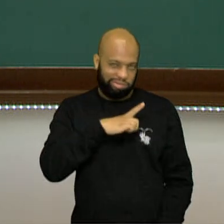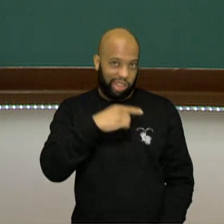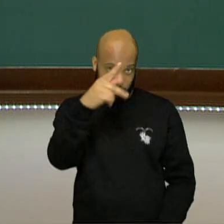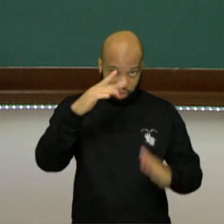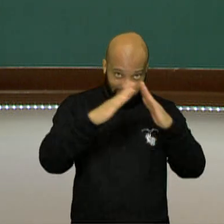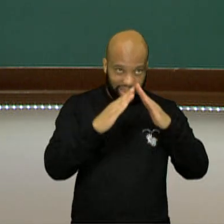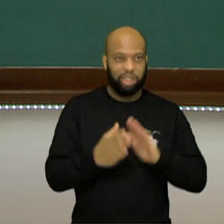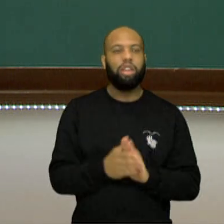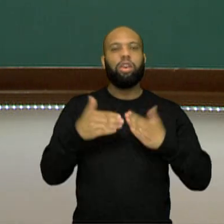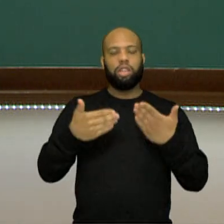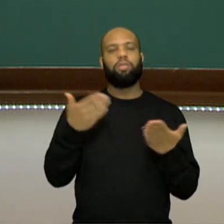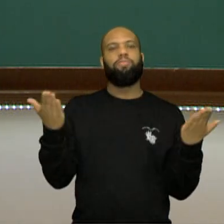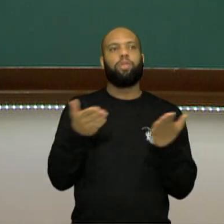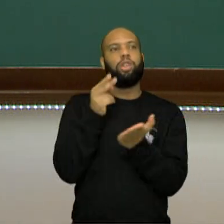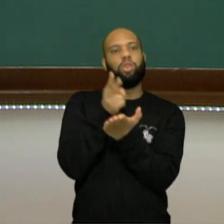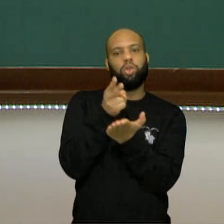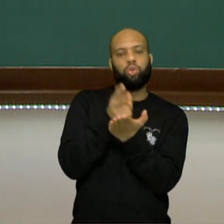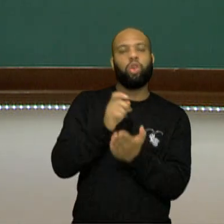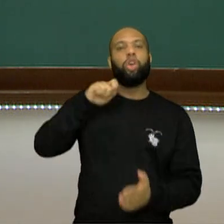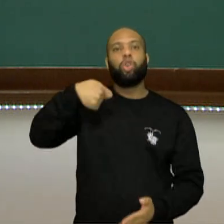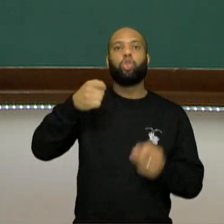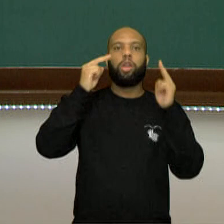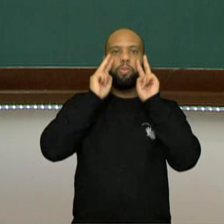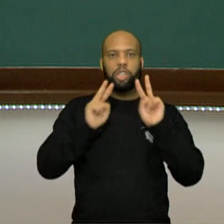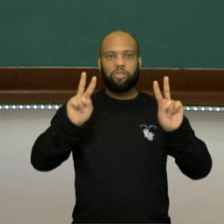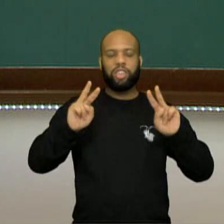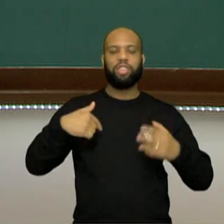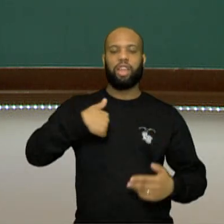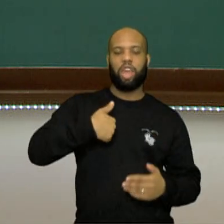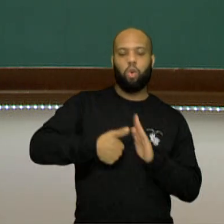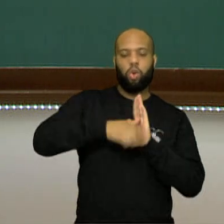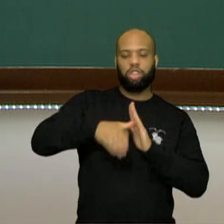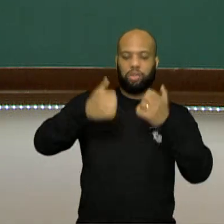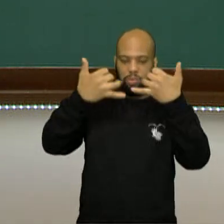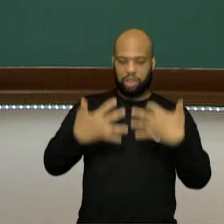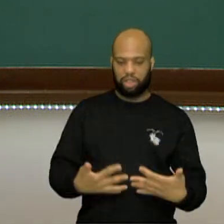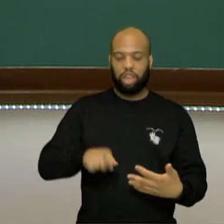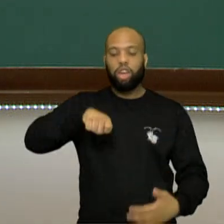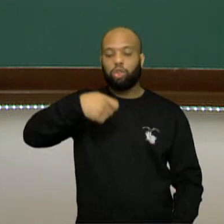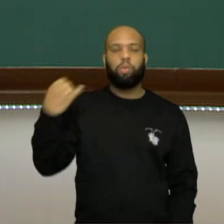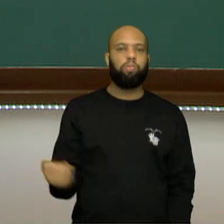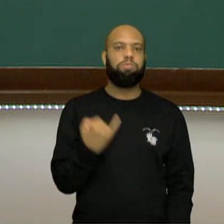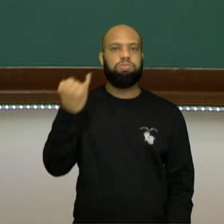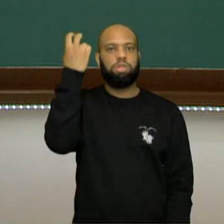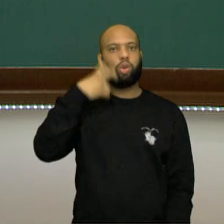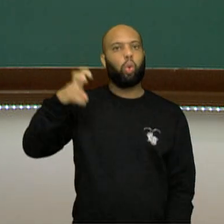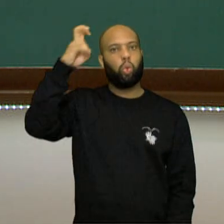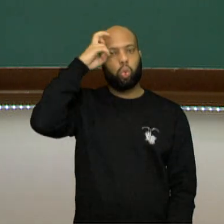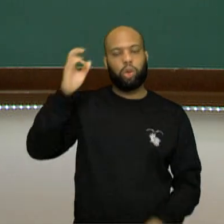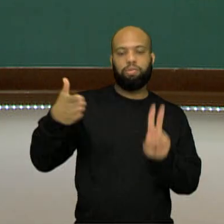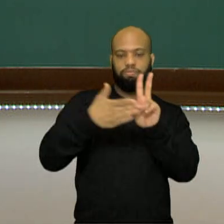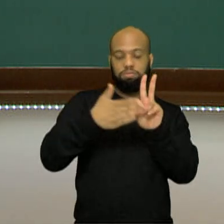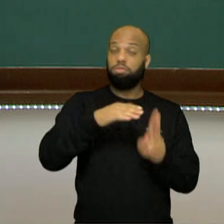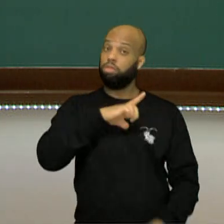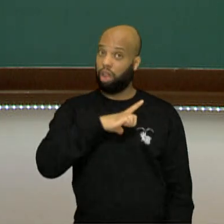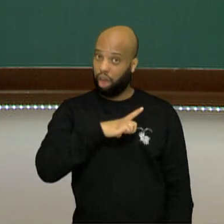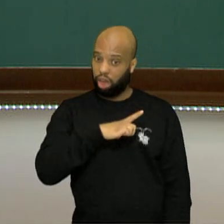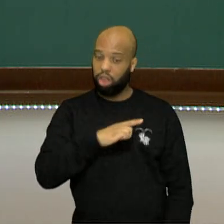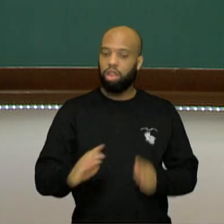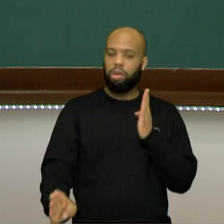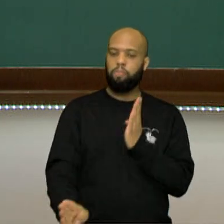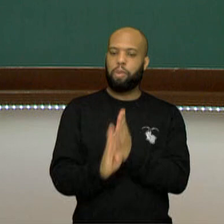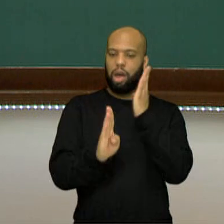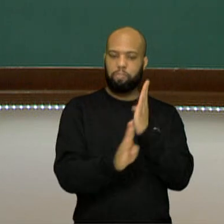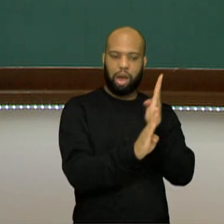remédios. Dando continuidade a essa visão que eu estava trazendo para vocês sobre a importância da cultura indígena na